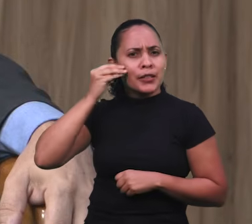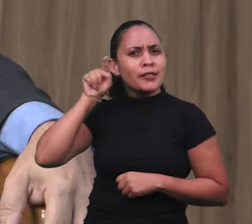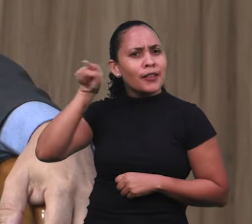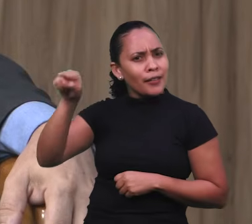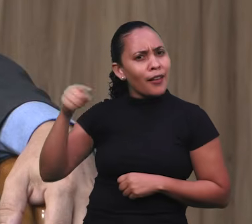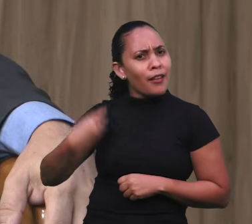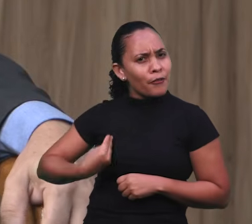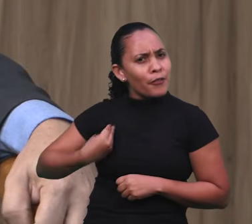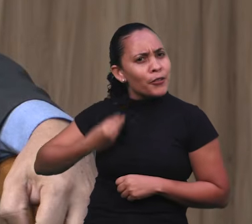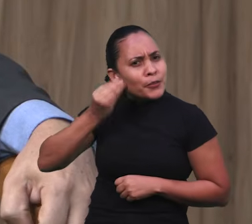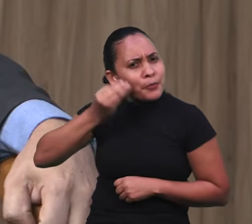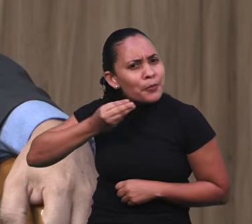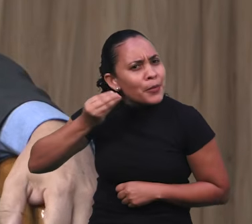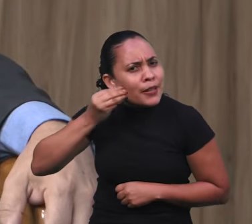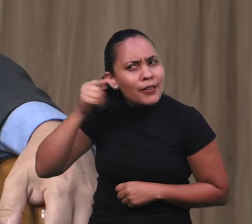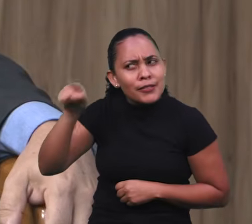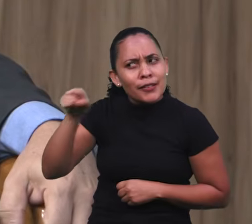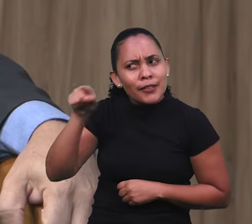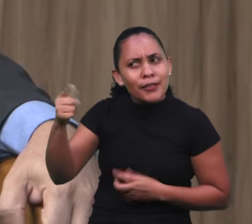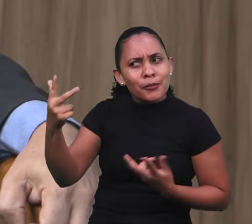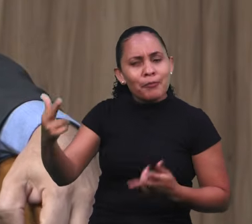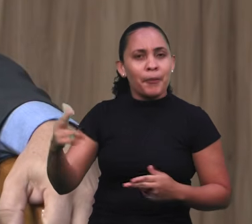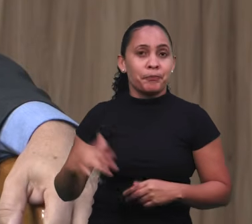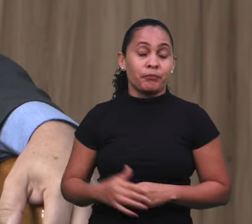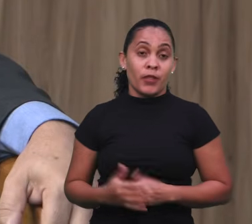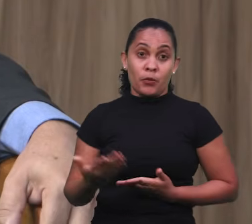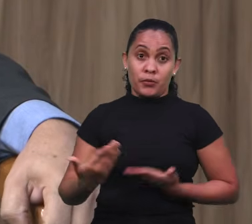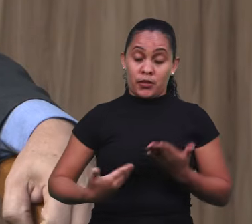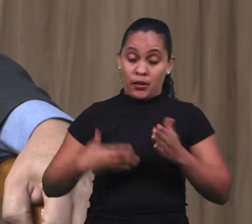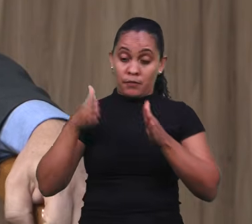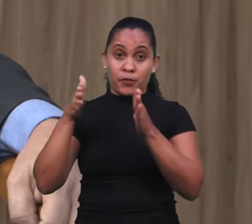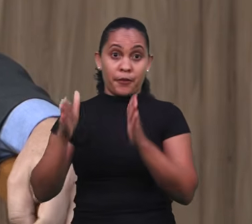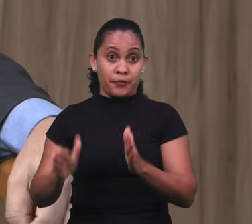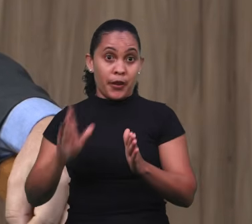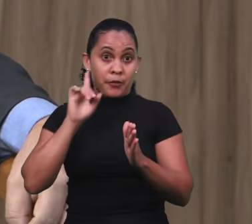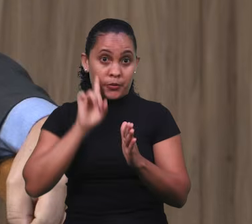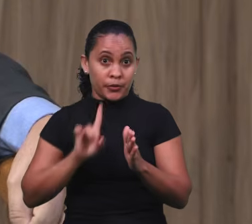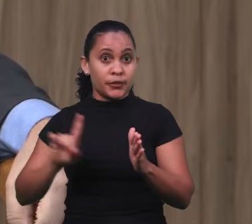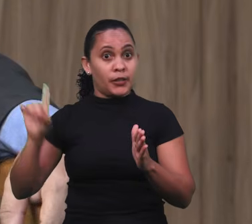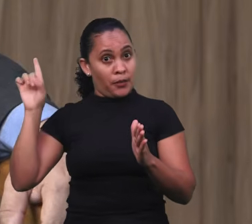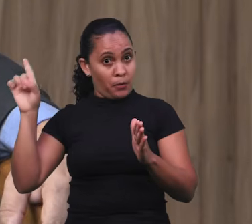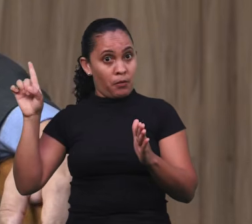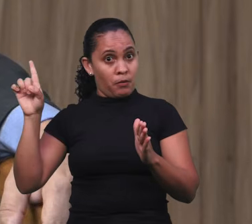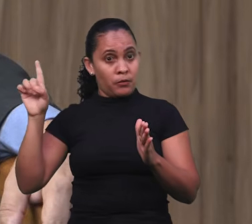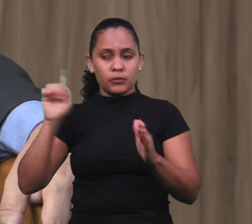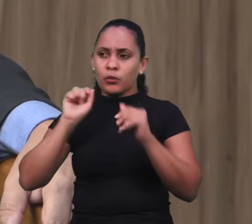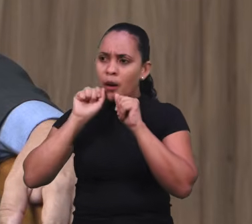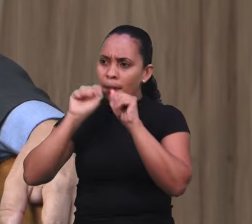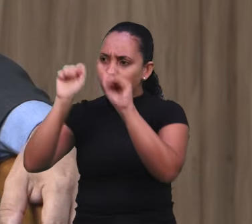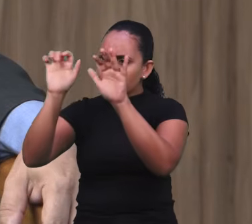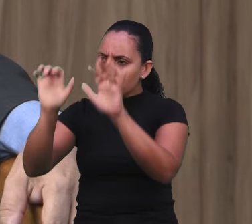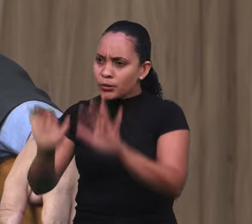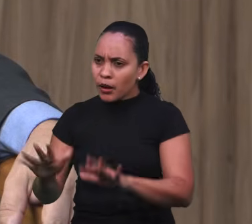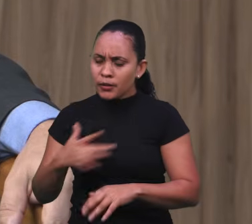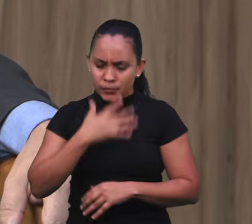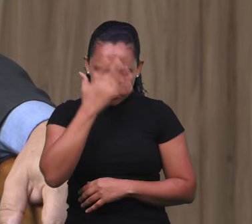alcançou, viver o que ela viveu. Porque o servo, quando ele é fiel, quando ele é próspero, as